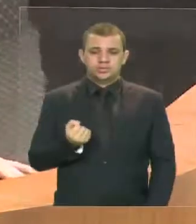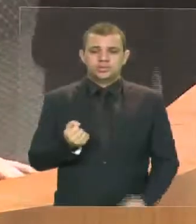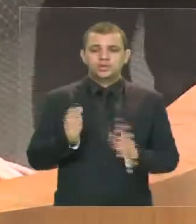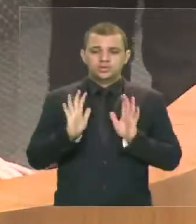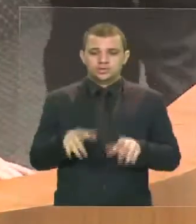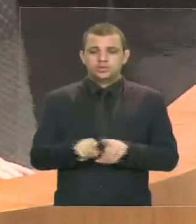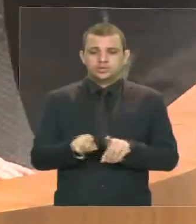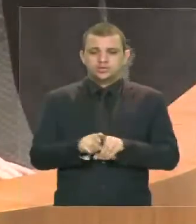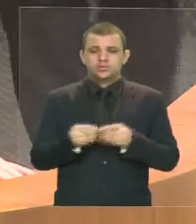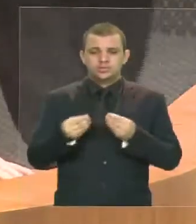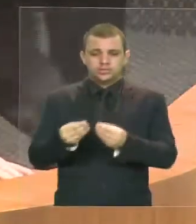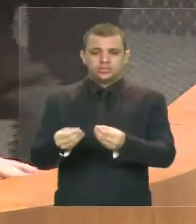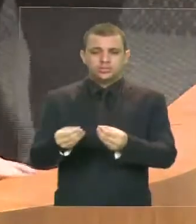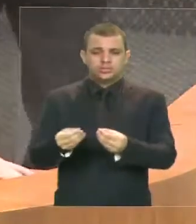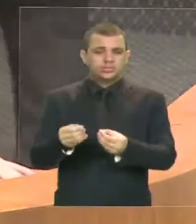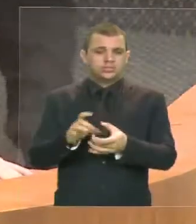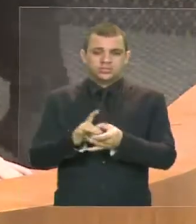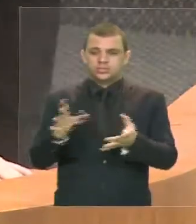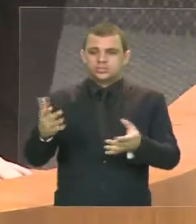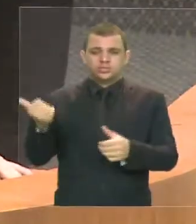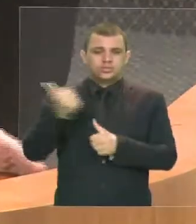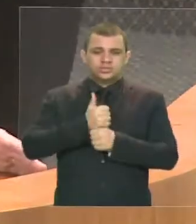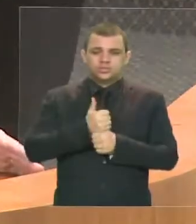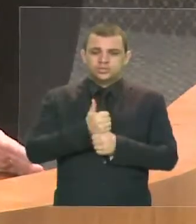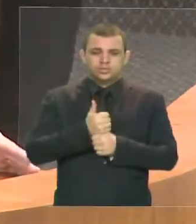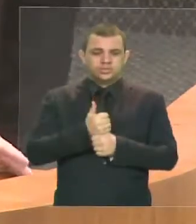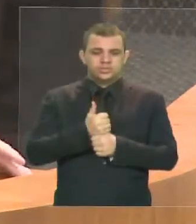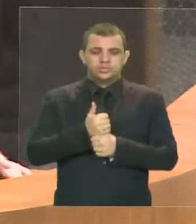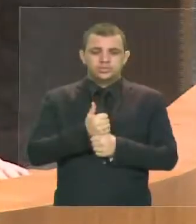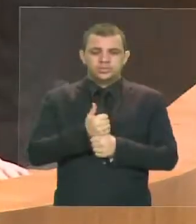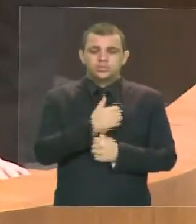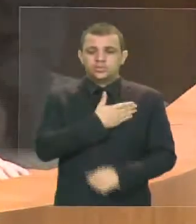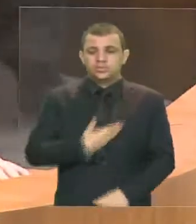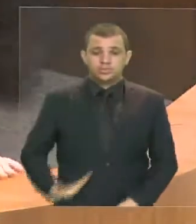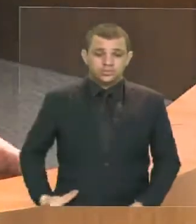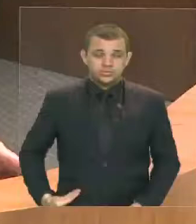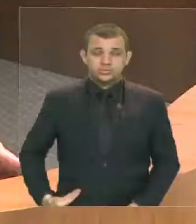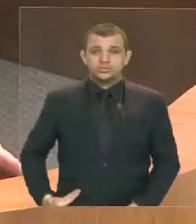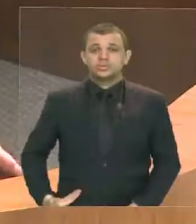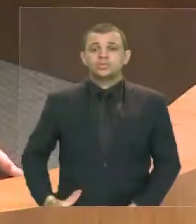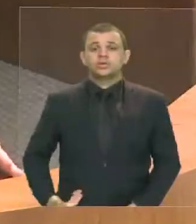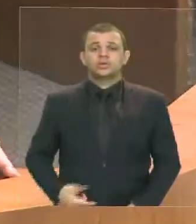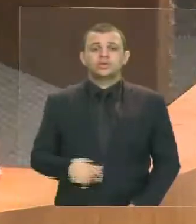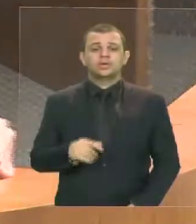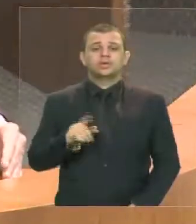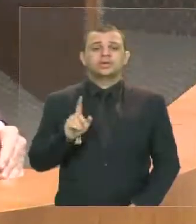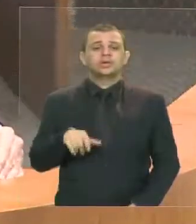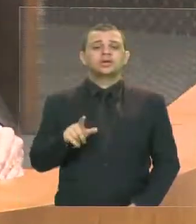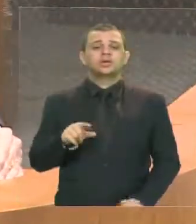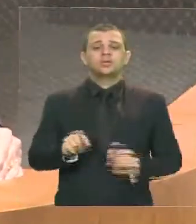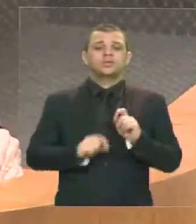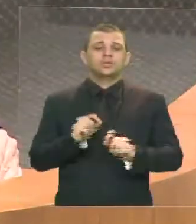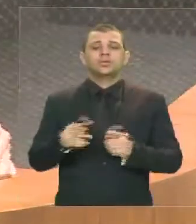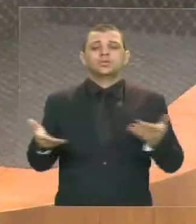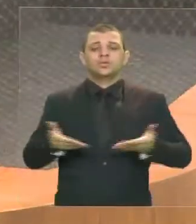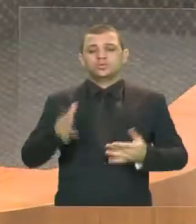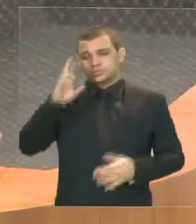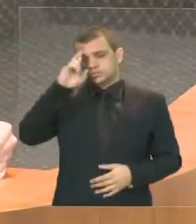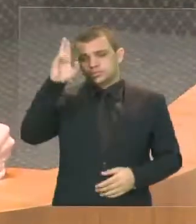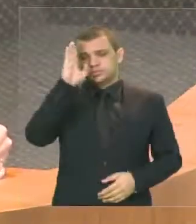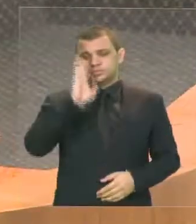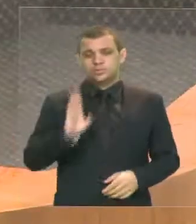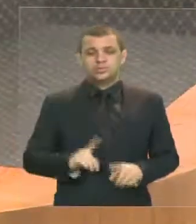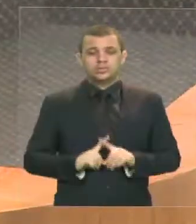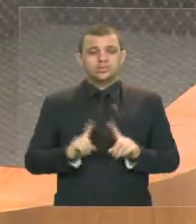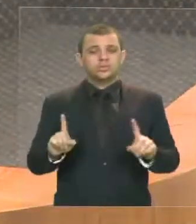as informações que a imprensa vincula. Ou seja, um governo que, infelizmente, está hoje comandando o nosso país, mas que não traz